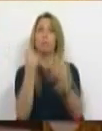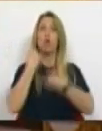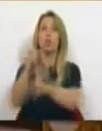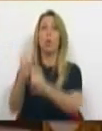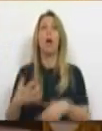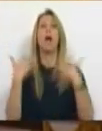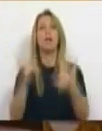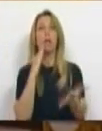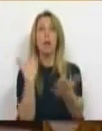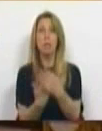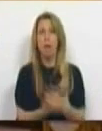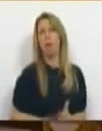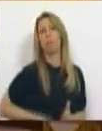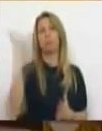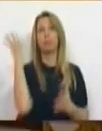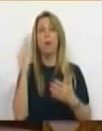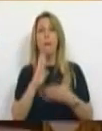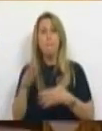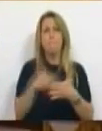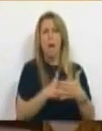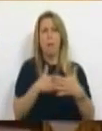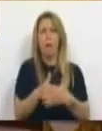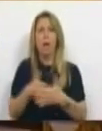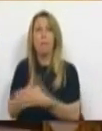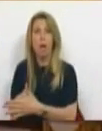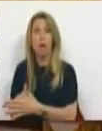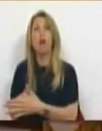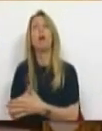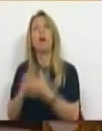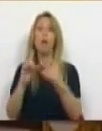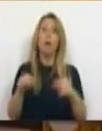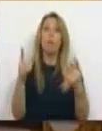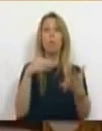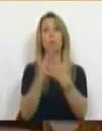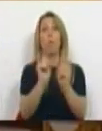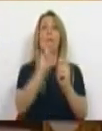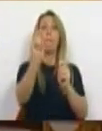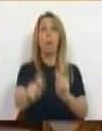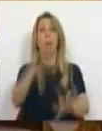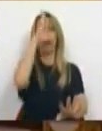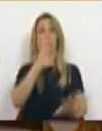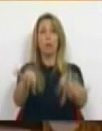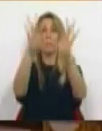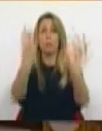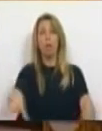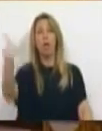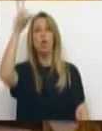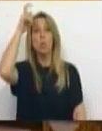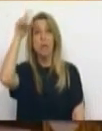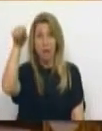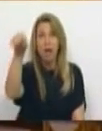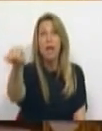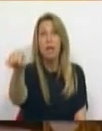possível de barreiras e pagar aos Estados tampão, como a Turquia, para aí criarem